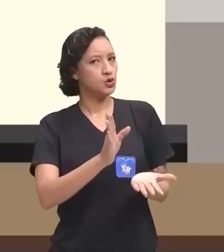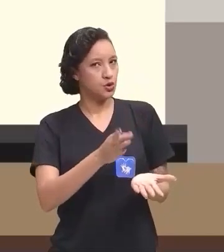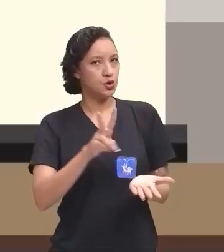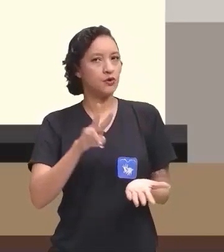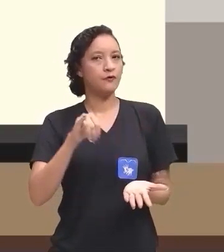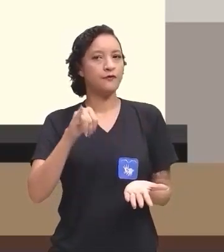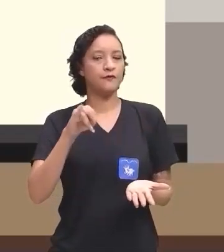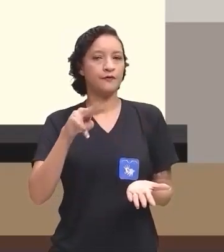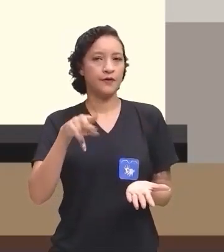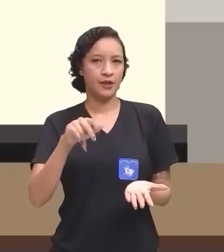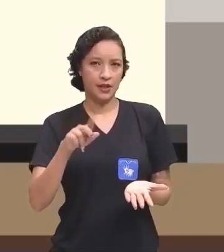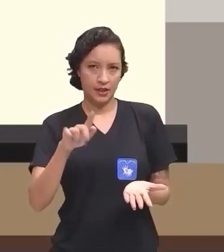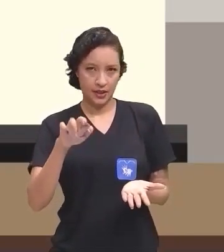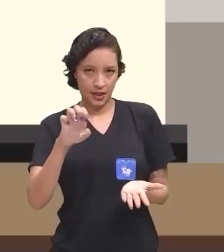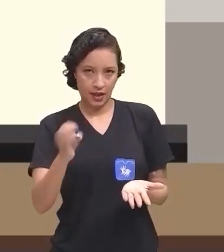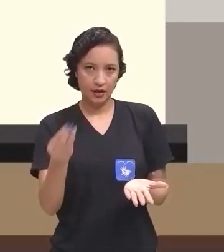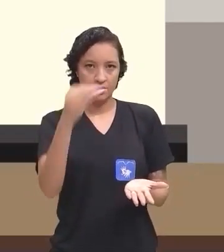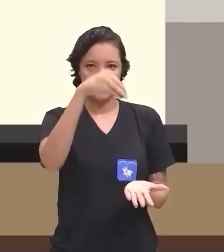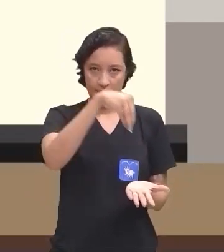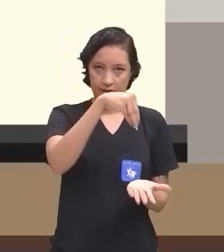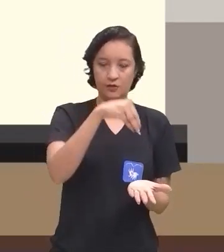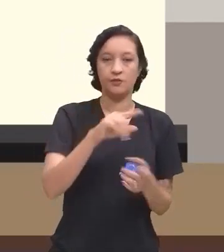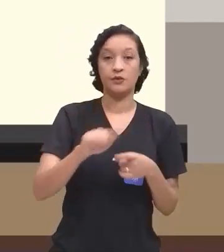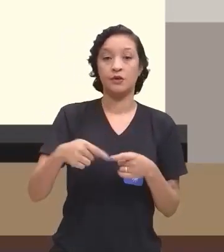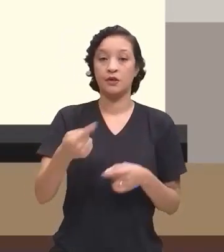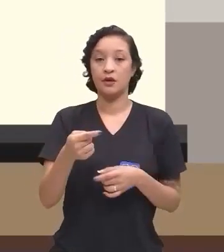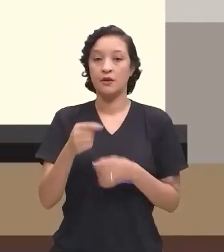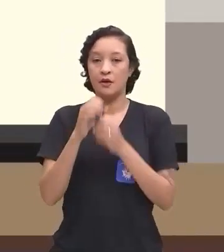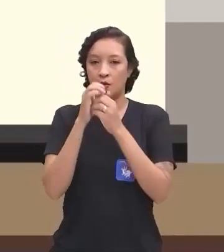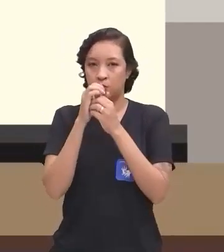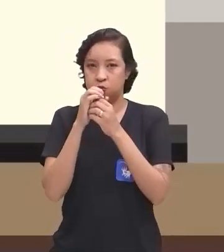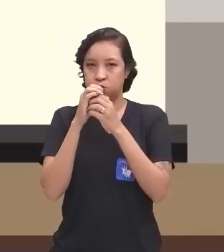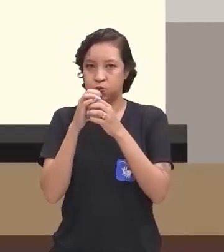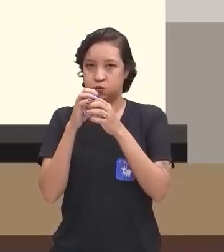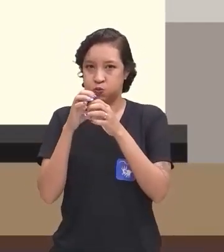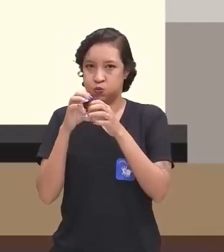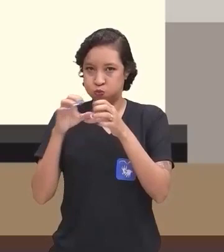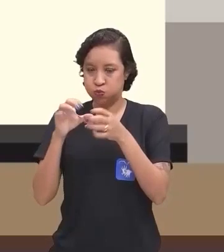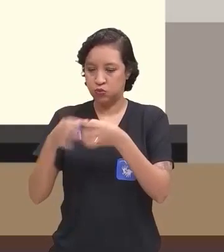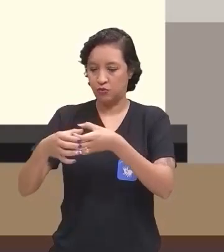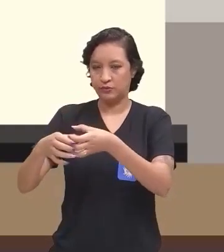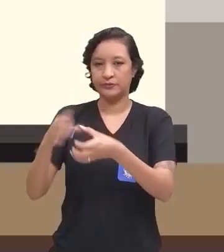o balão, colocar ele na boquinha do funil,